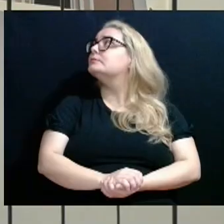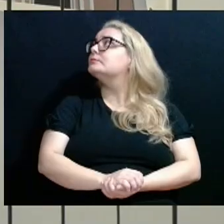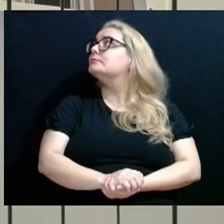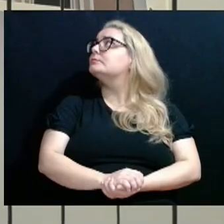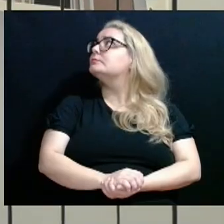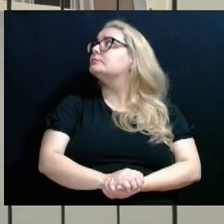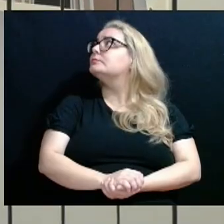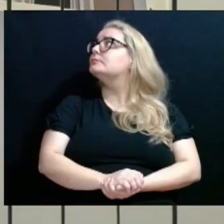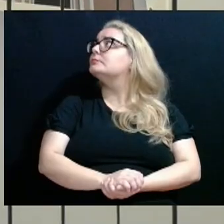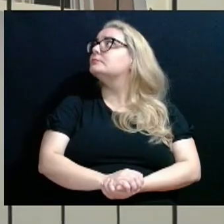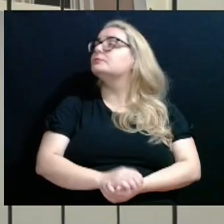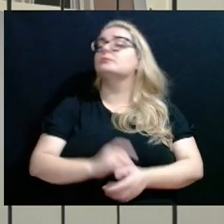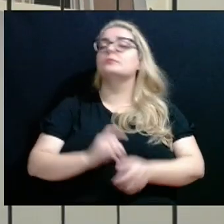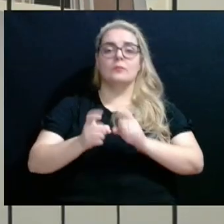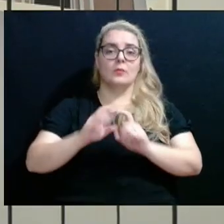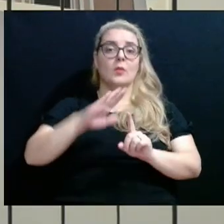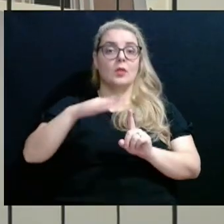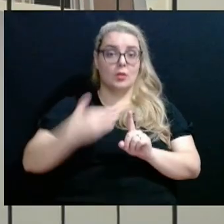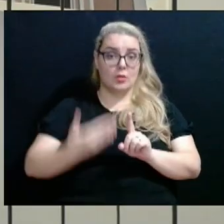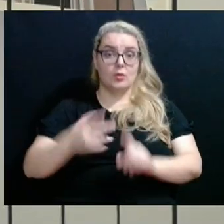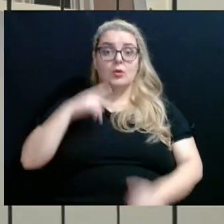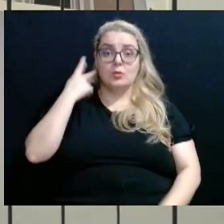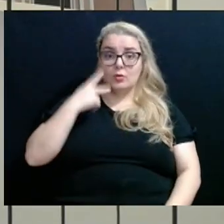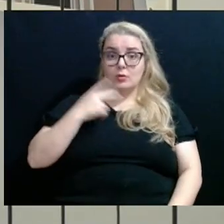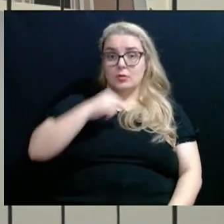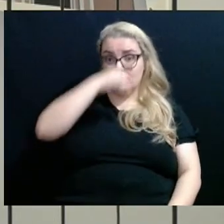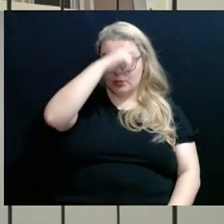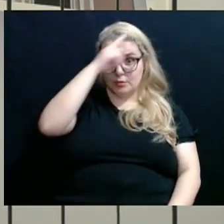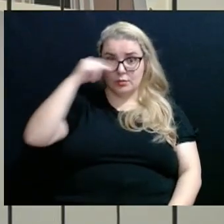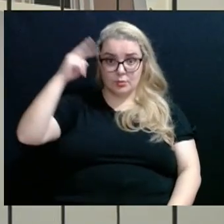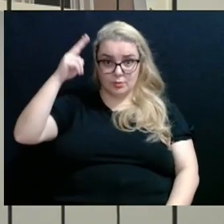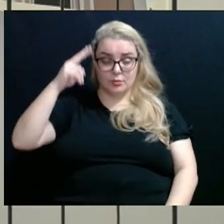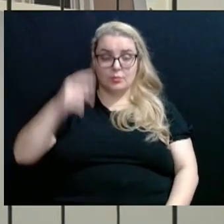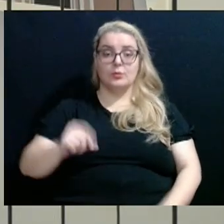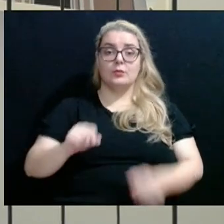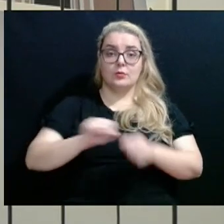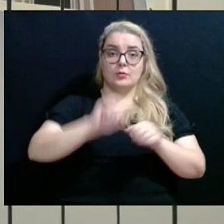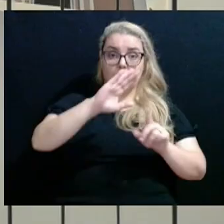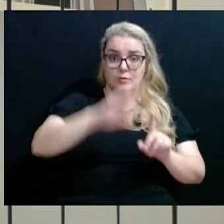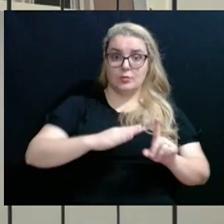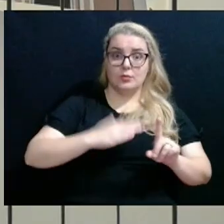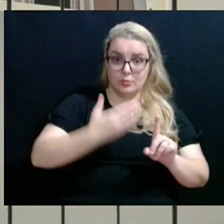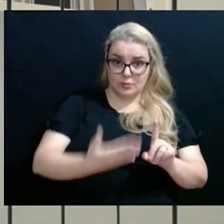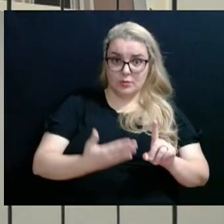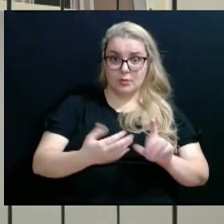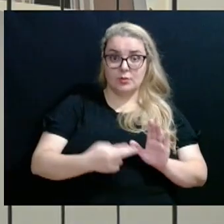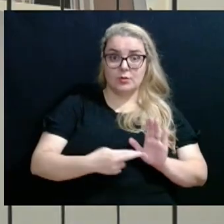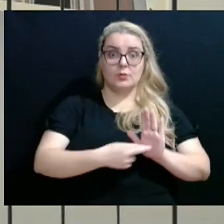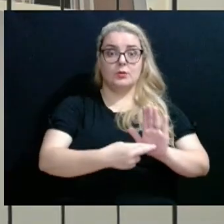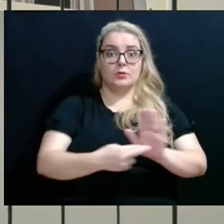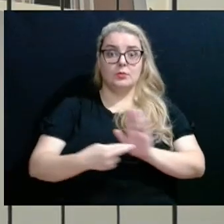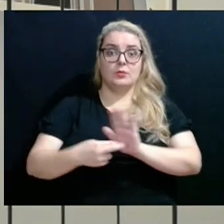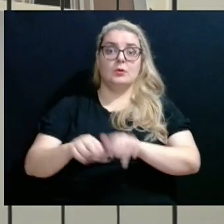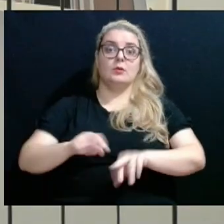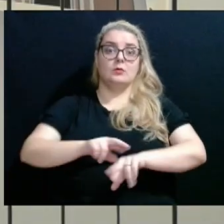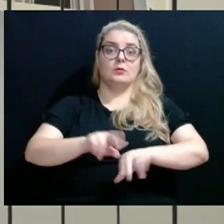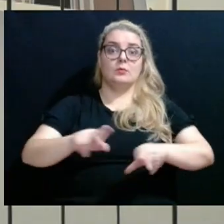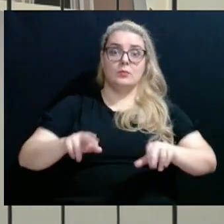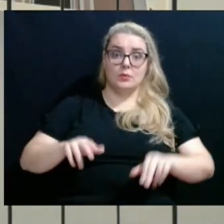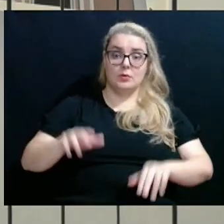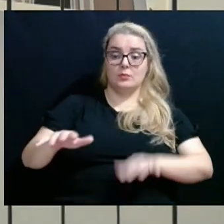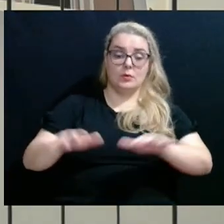Em reunião solene, vereador Nick Schneider presta homenagens a representantes de variados segmentos